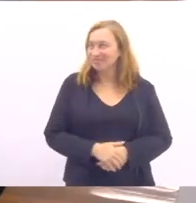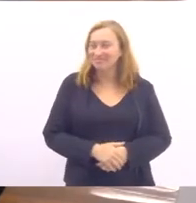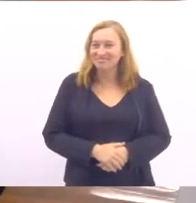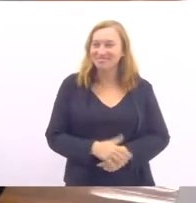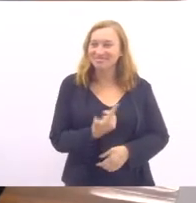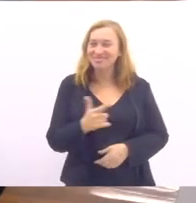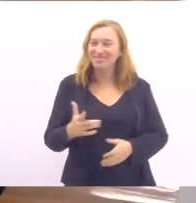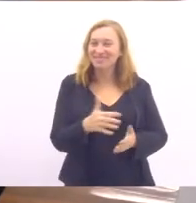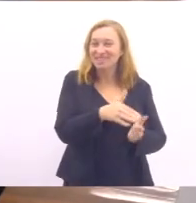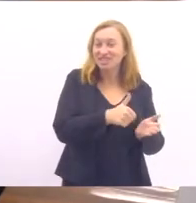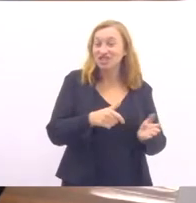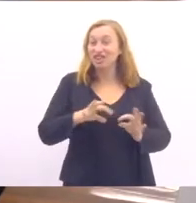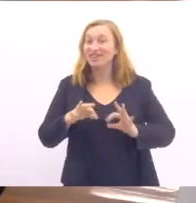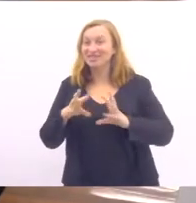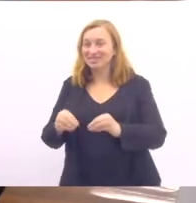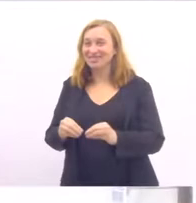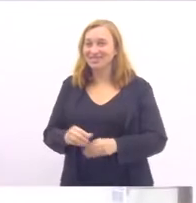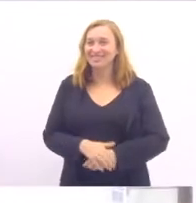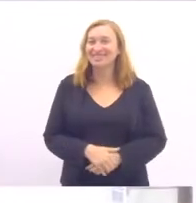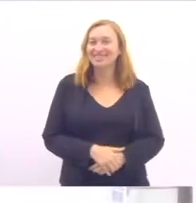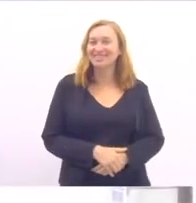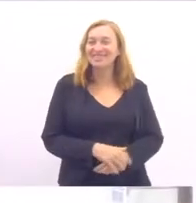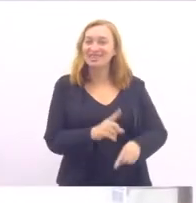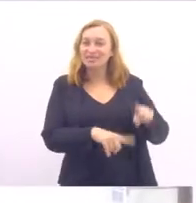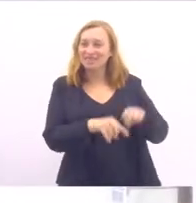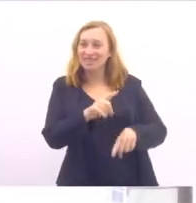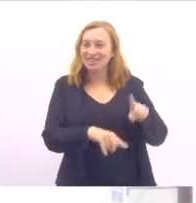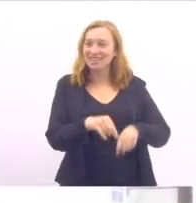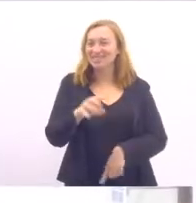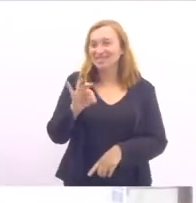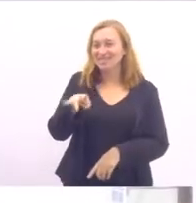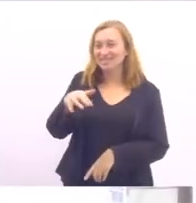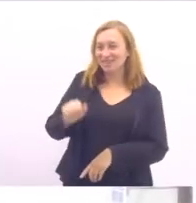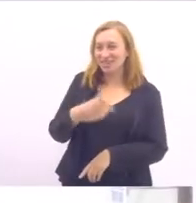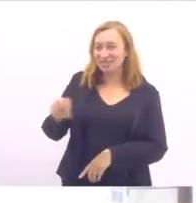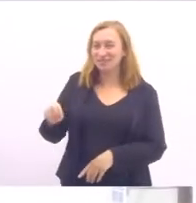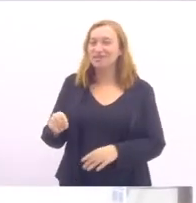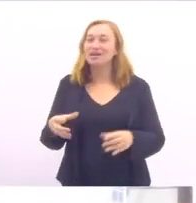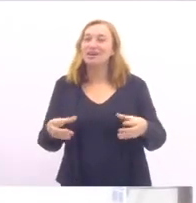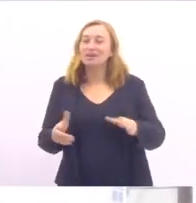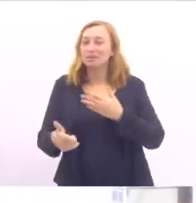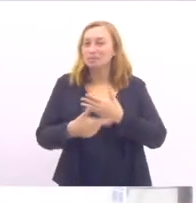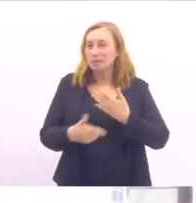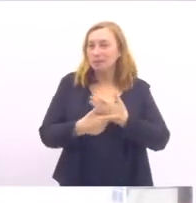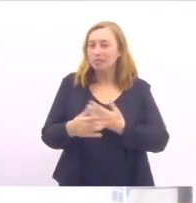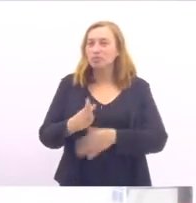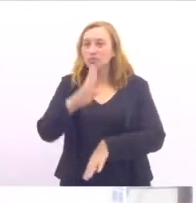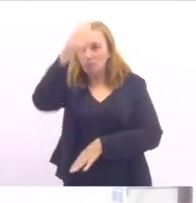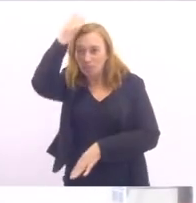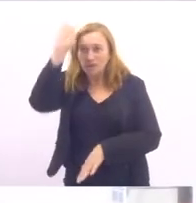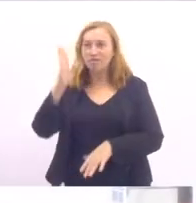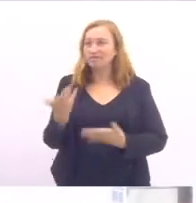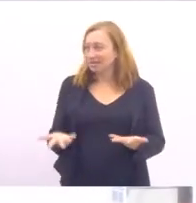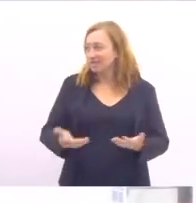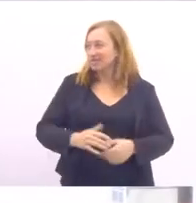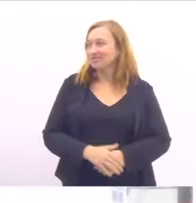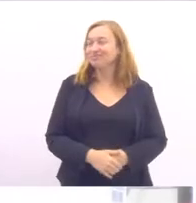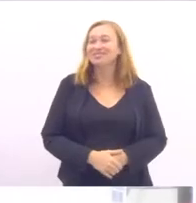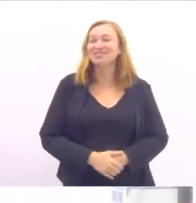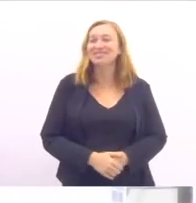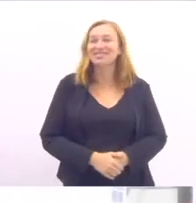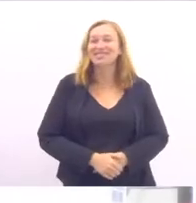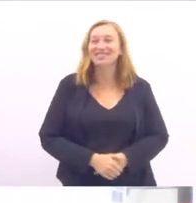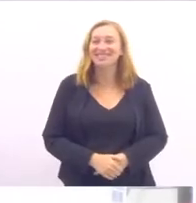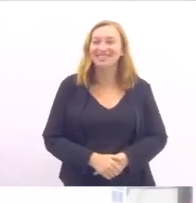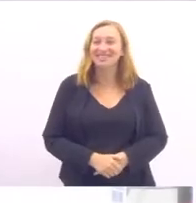tirar todas, porque, imagina, tem material inflamável, tem que ter um papel dos bombeiros, senão é irresponsabilidade. Mas eu me lembro